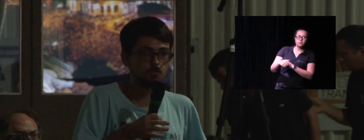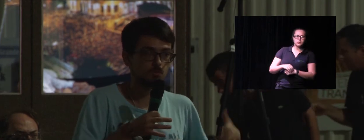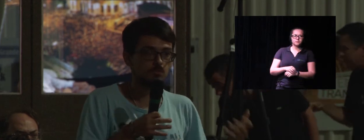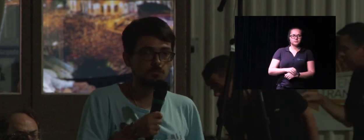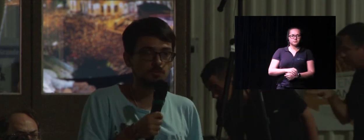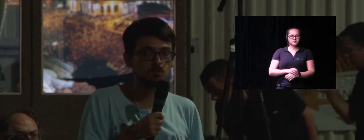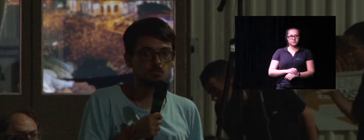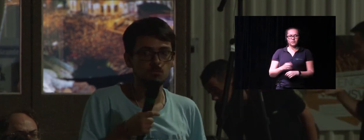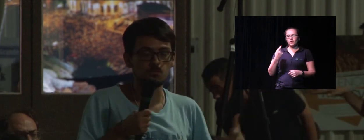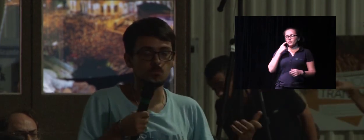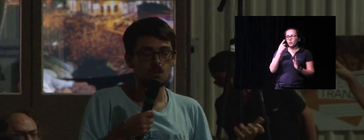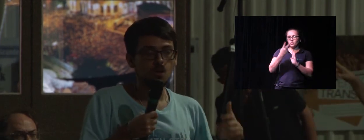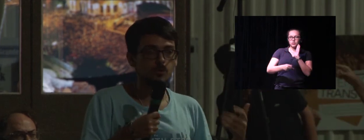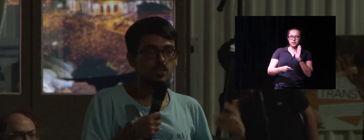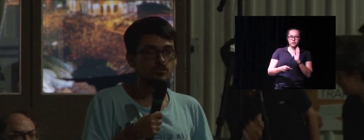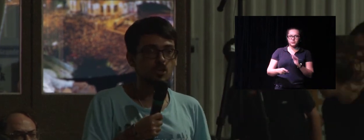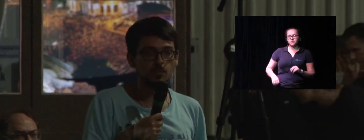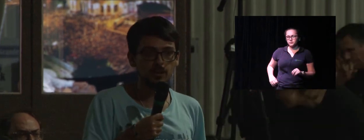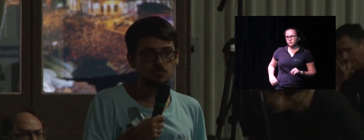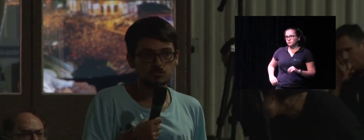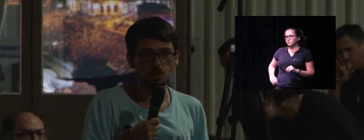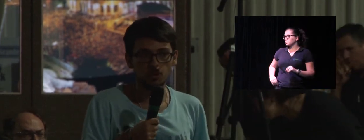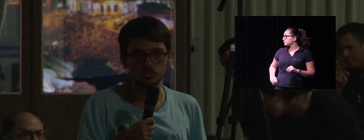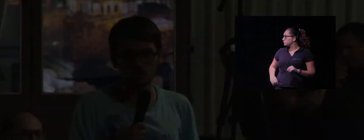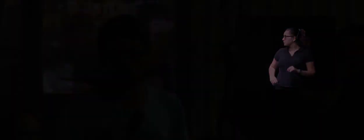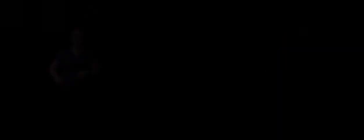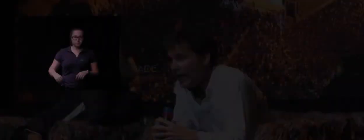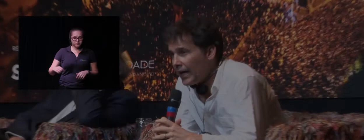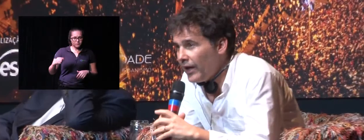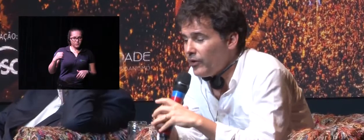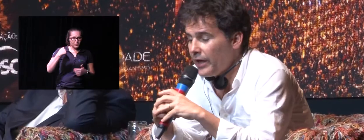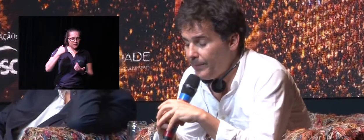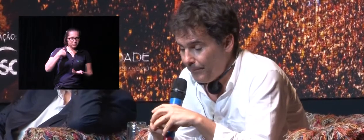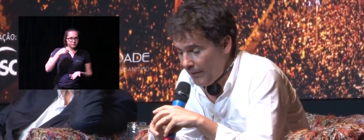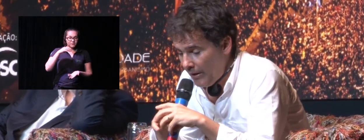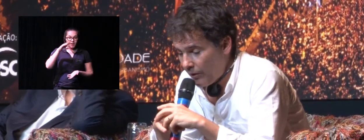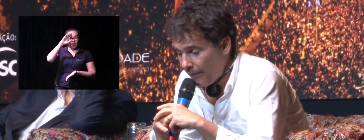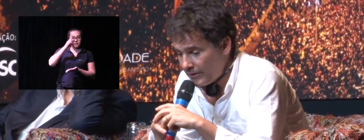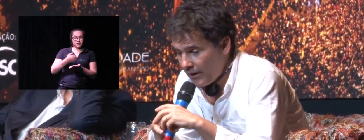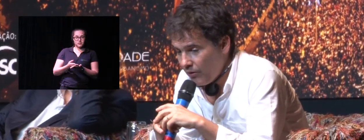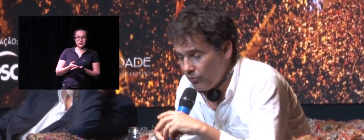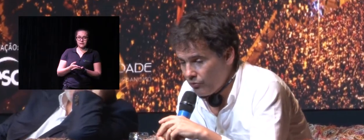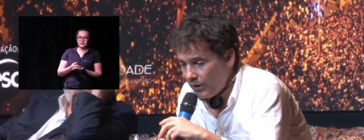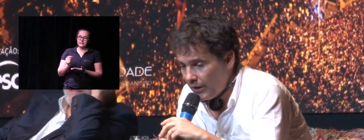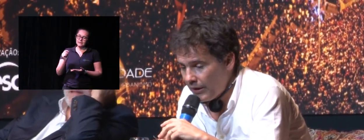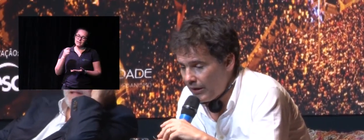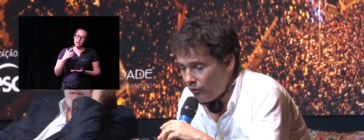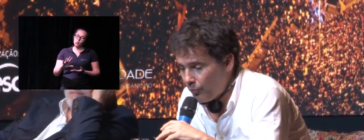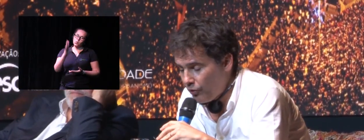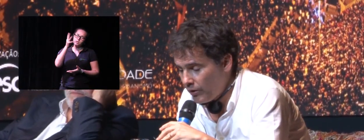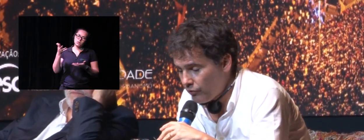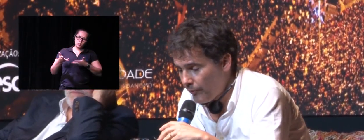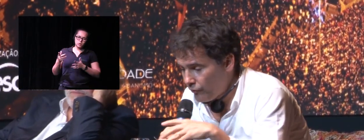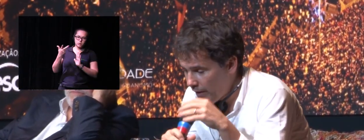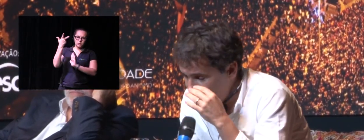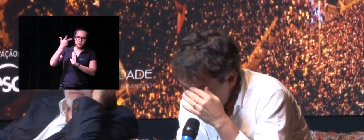quando está fazendo um projeto de tal tamanho, de tal porte. Eu acho que o que tem acontecido nos projetos